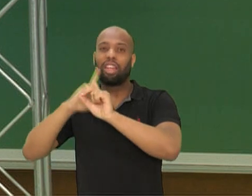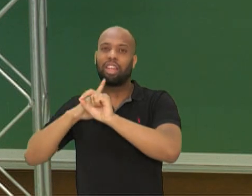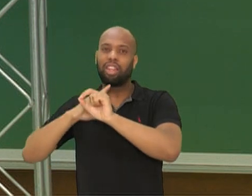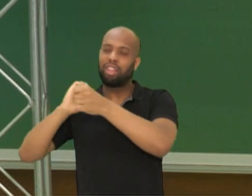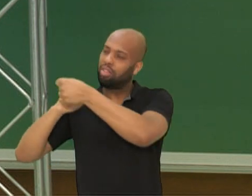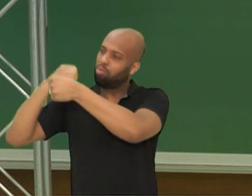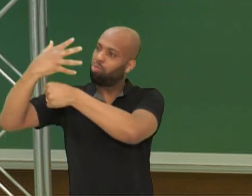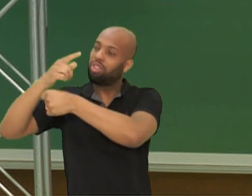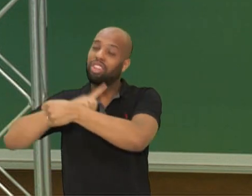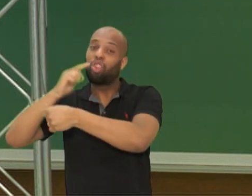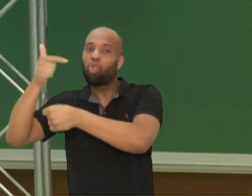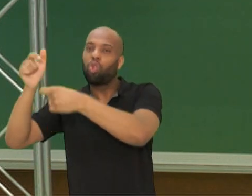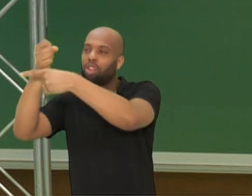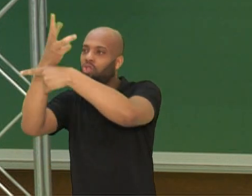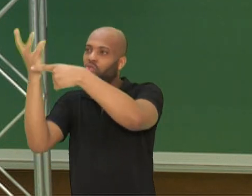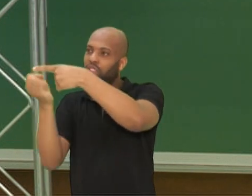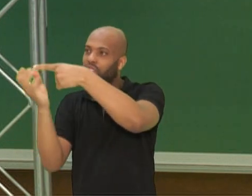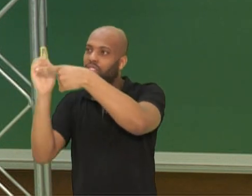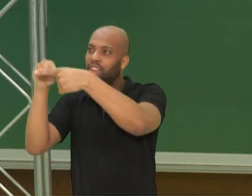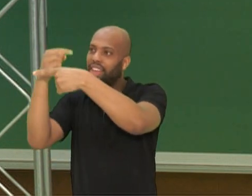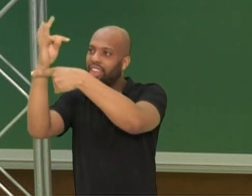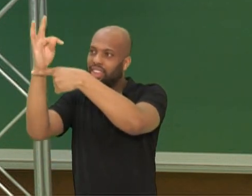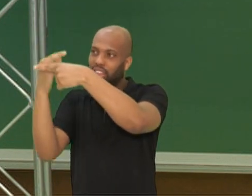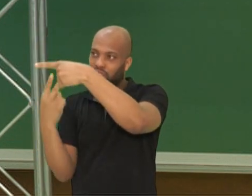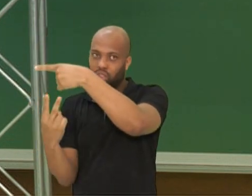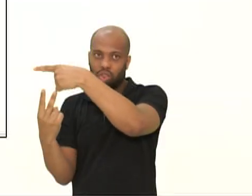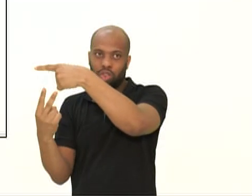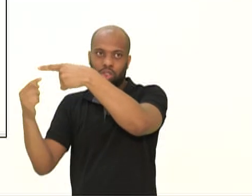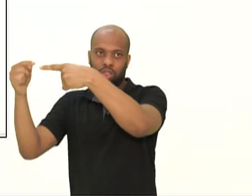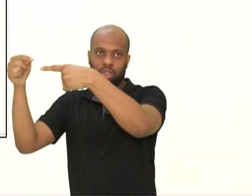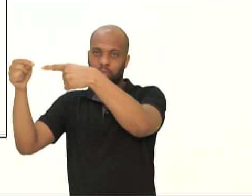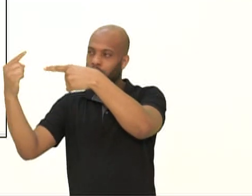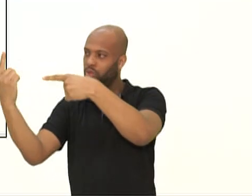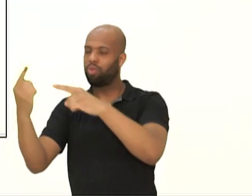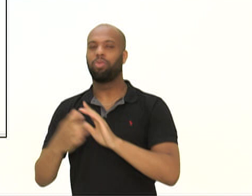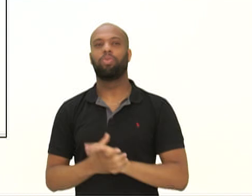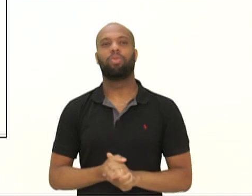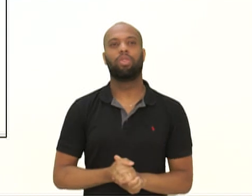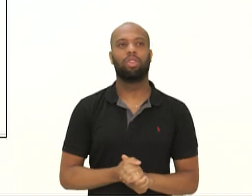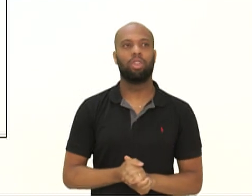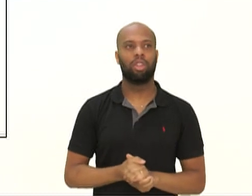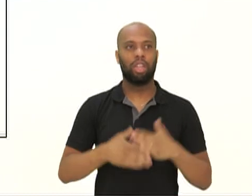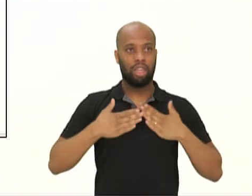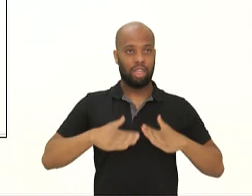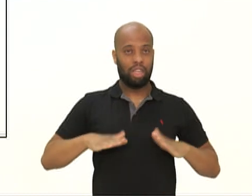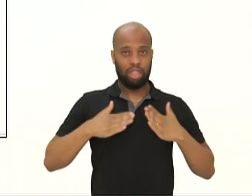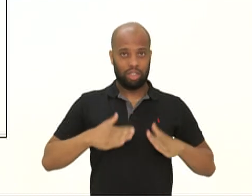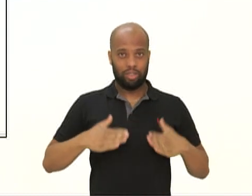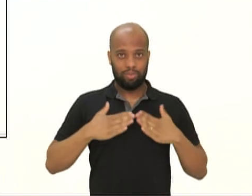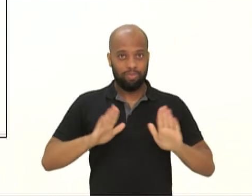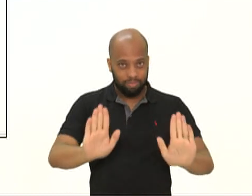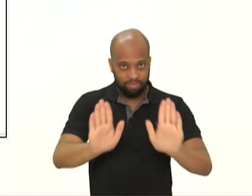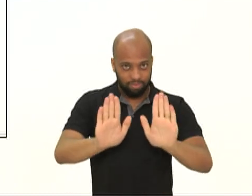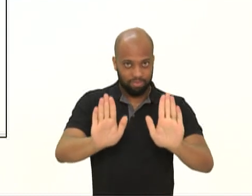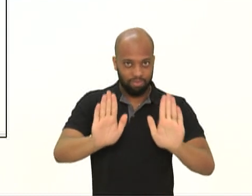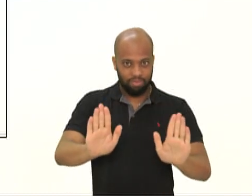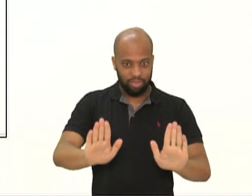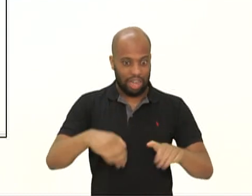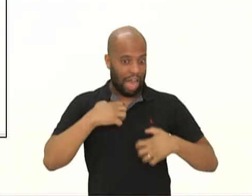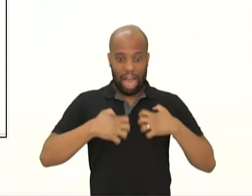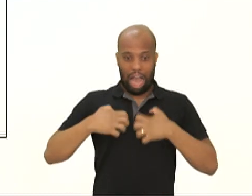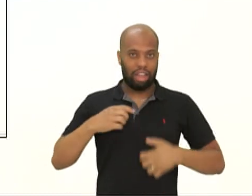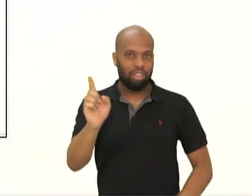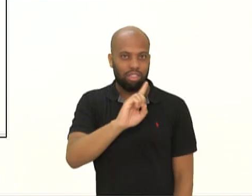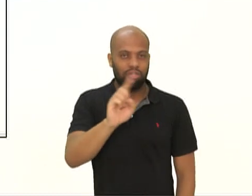16/81. Você vai decompor o 16 e decompor o 81. Aí você vai perceber que vai ser possível aplicar essa primeira